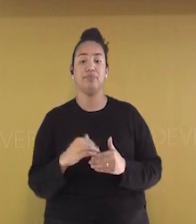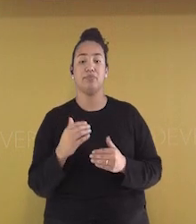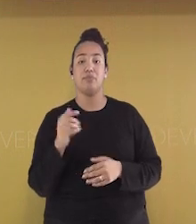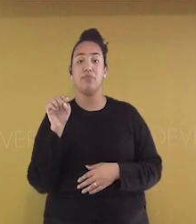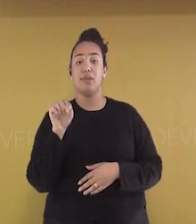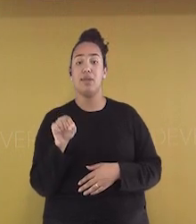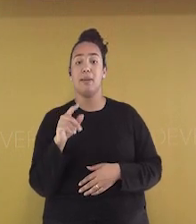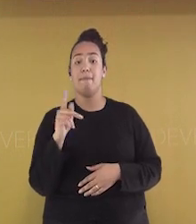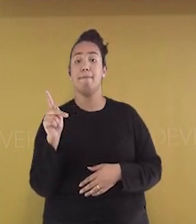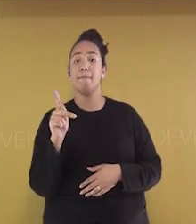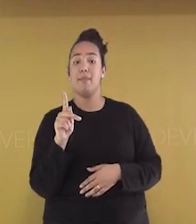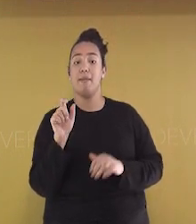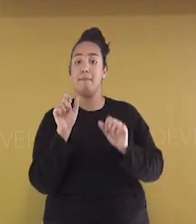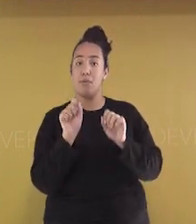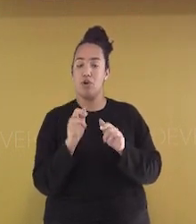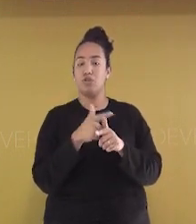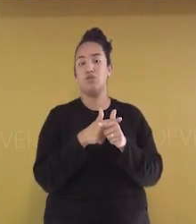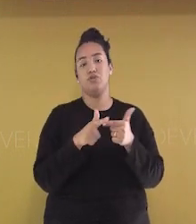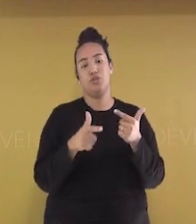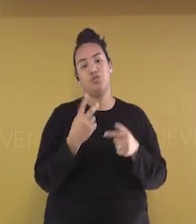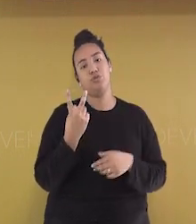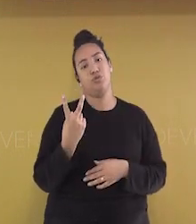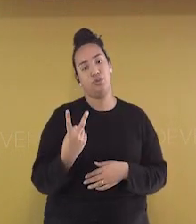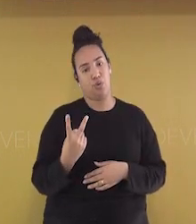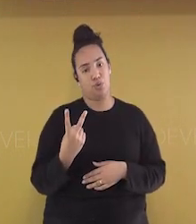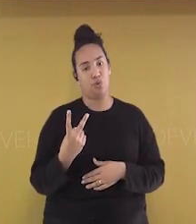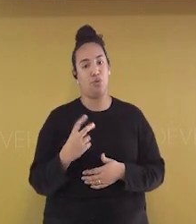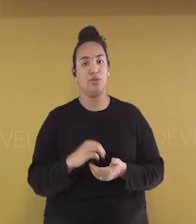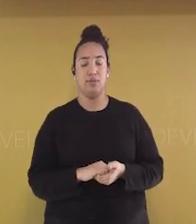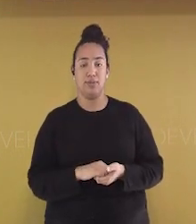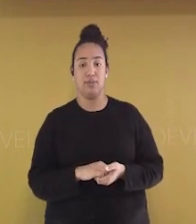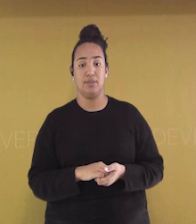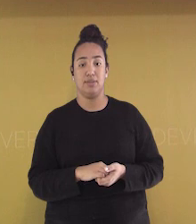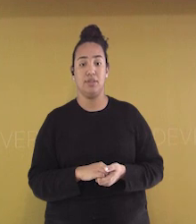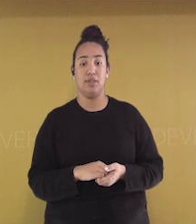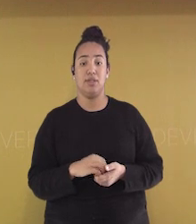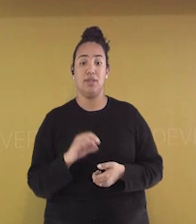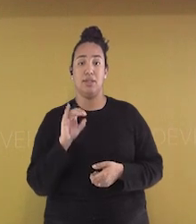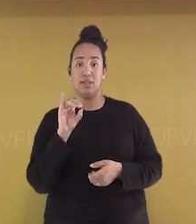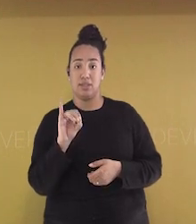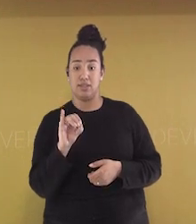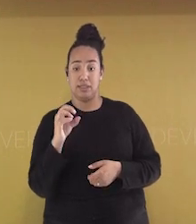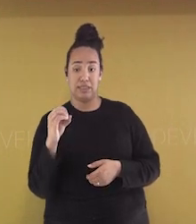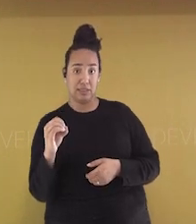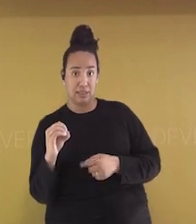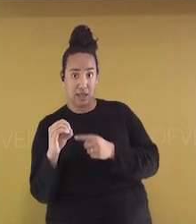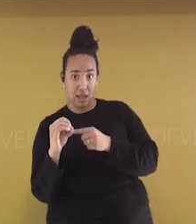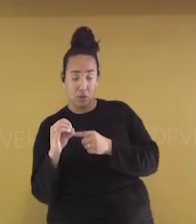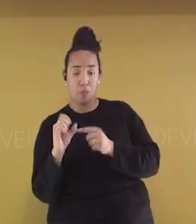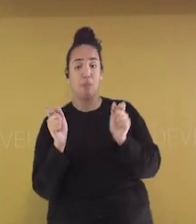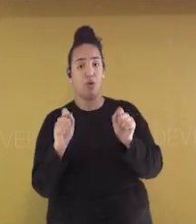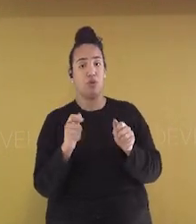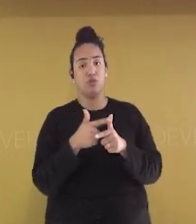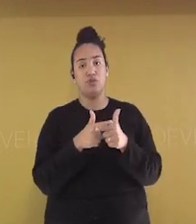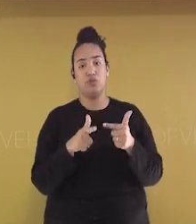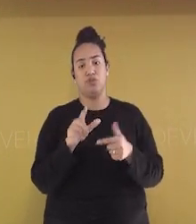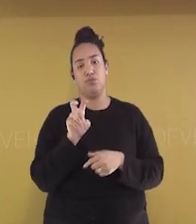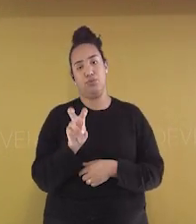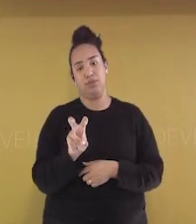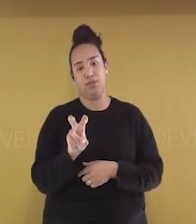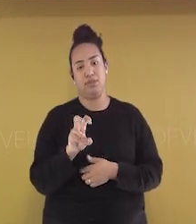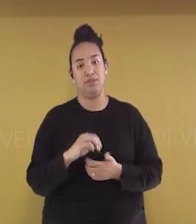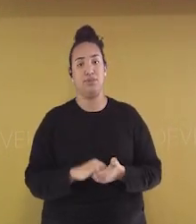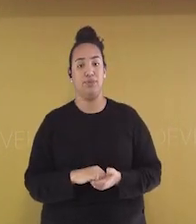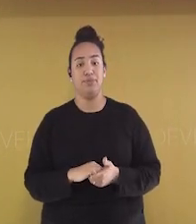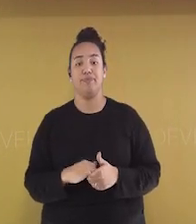divisível por 2. E todo número terminado em 0 é divisível por 5. Logo,